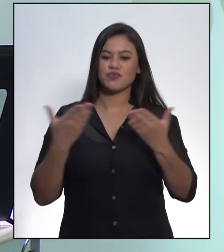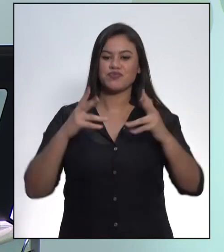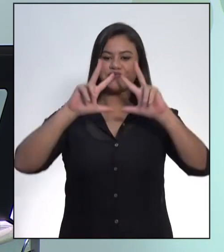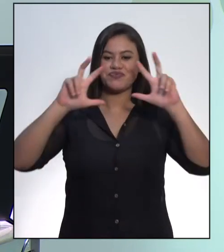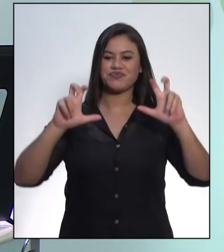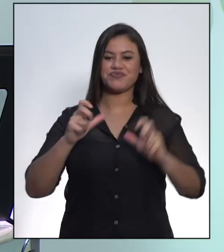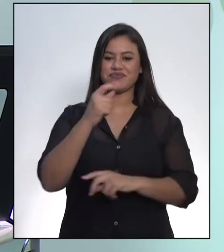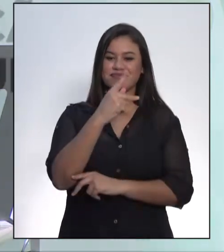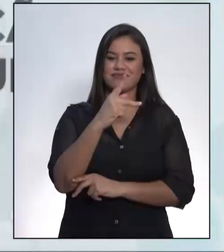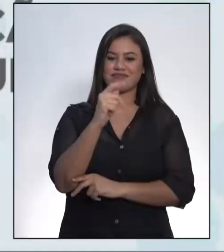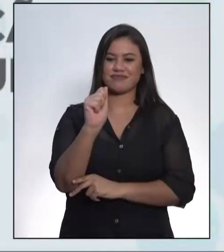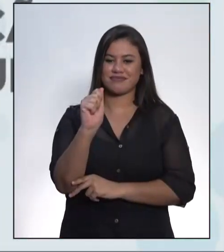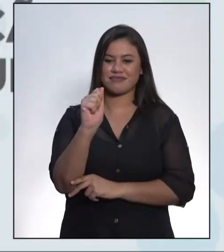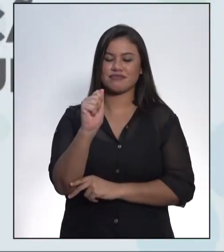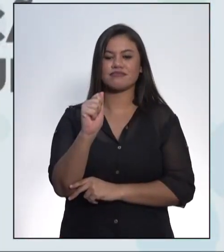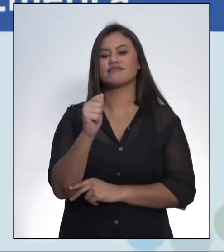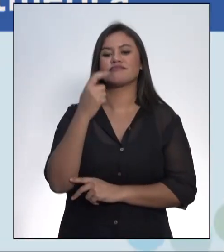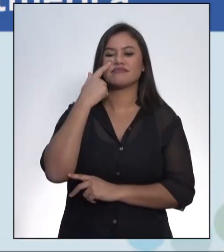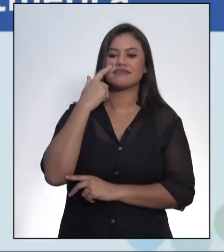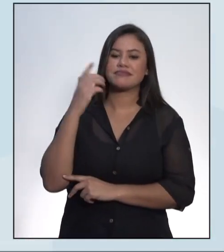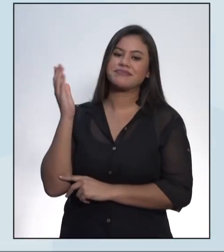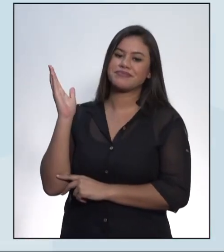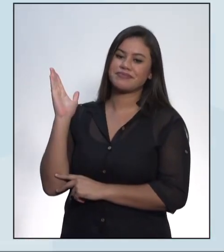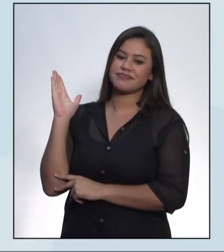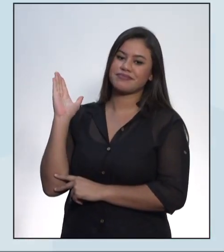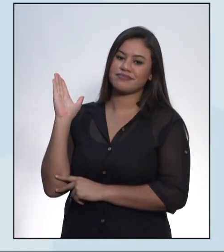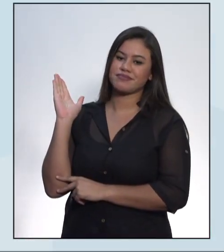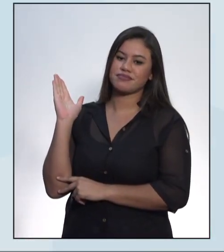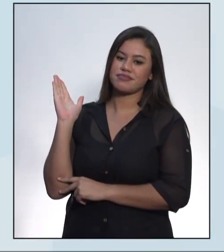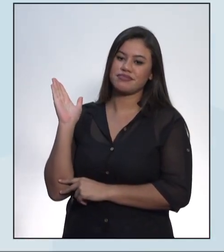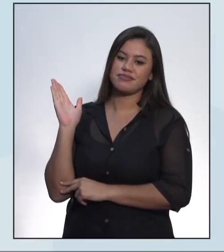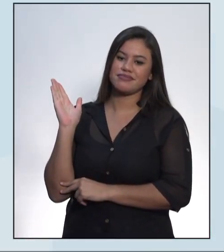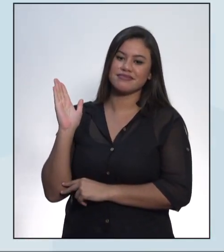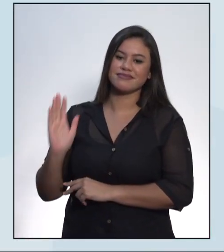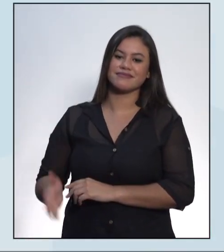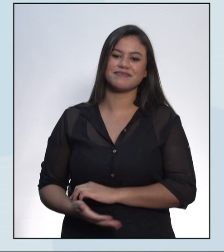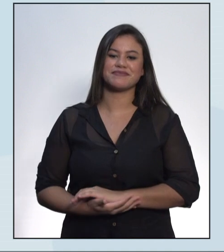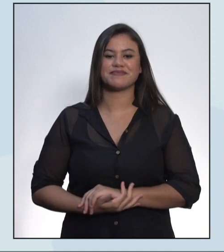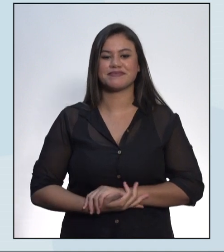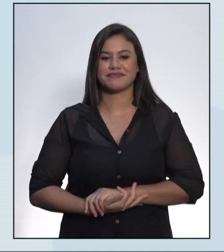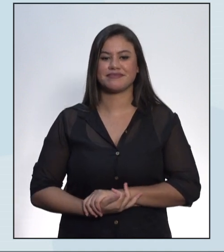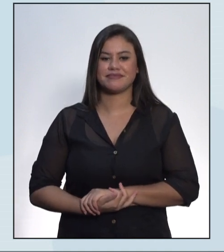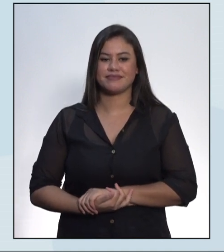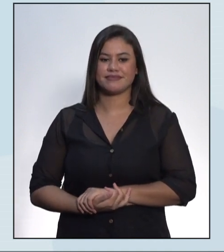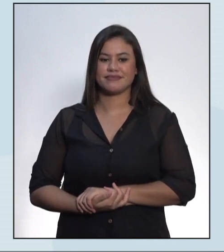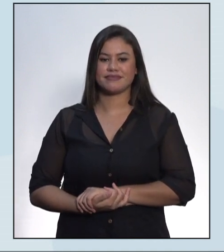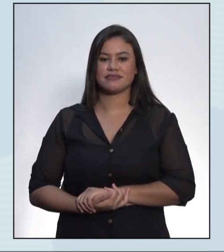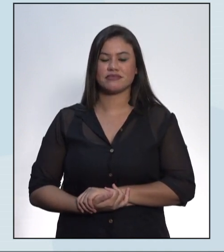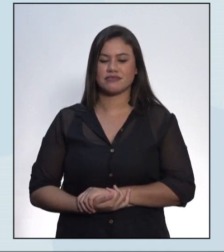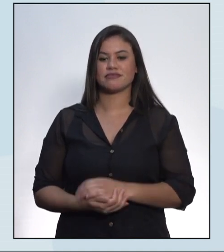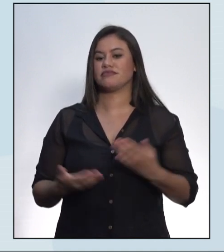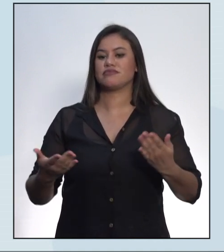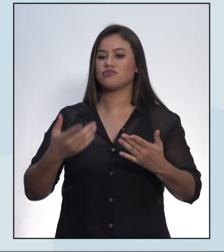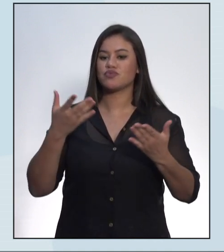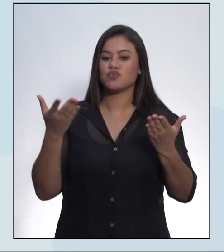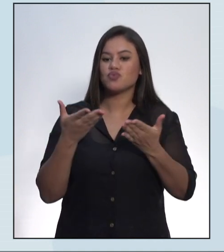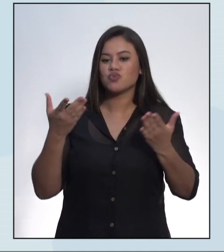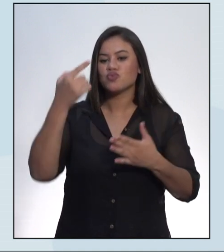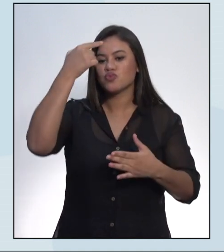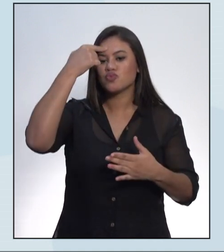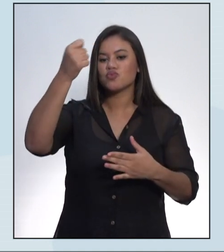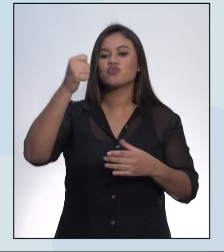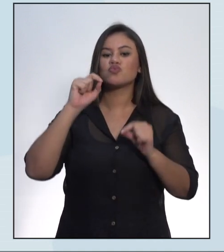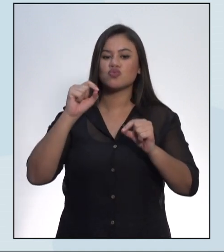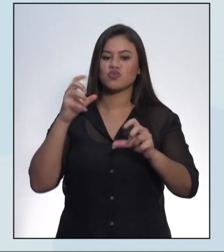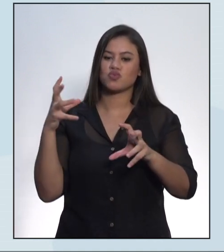tela de vocês vai aparecer algumas definições que nós vamos ver, que é o seguinte. Então, a ideia de hoje é